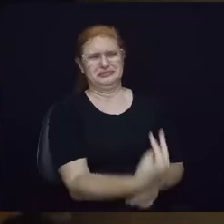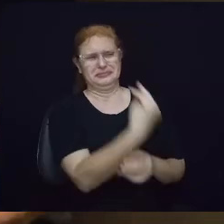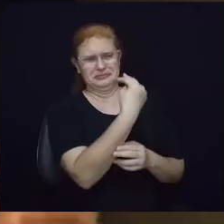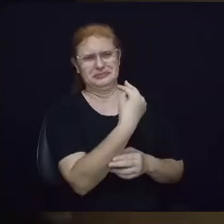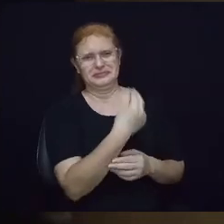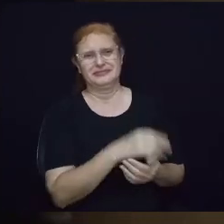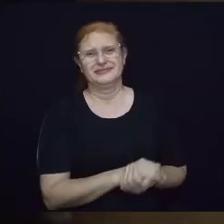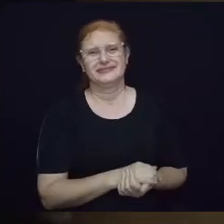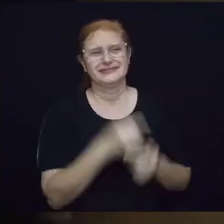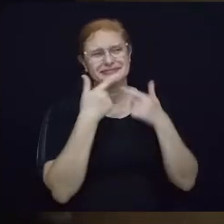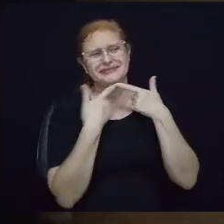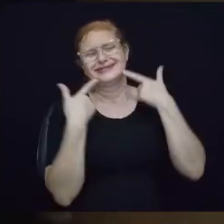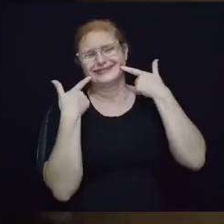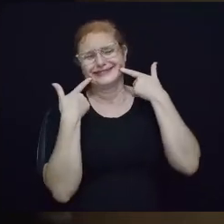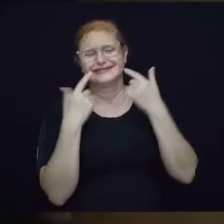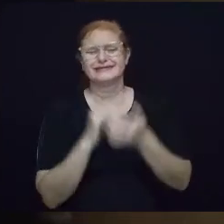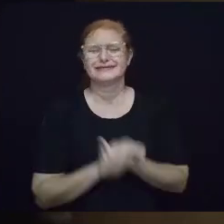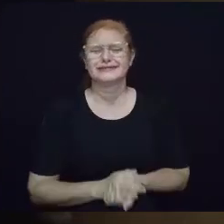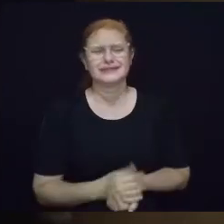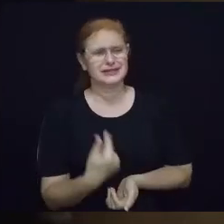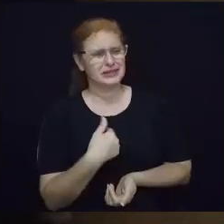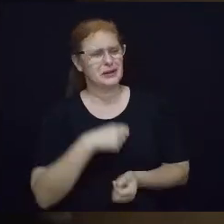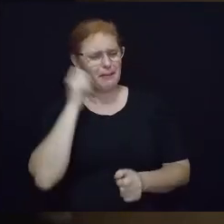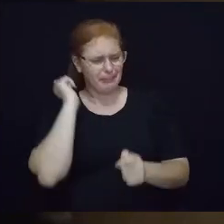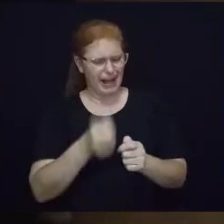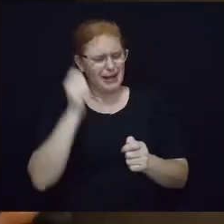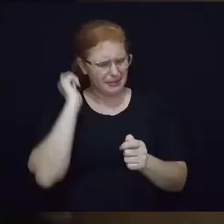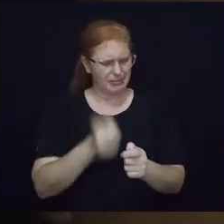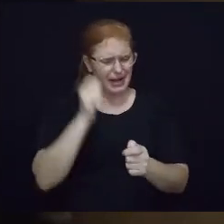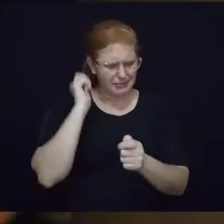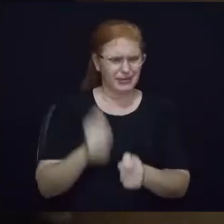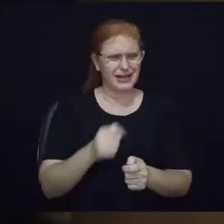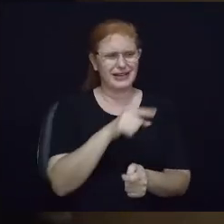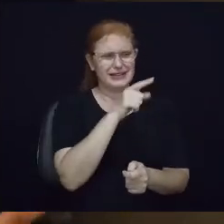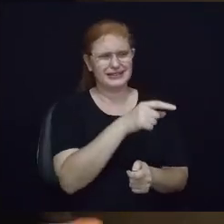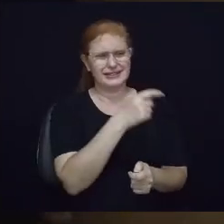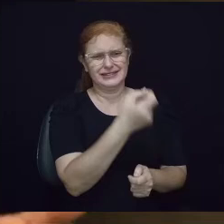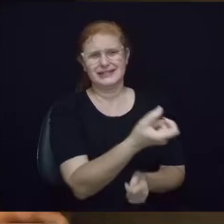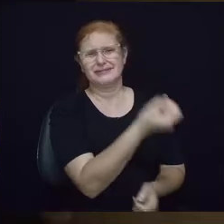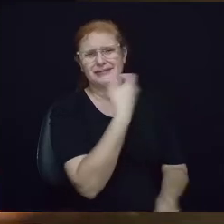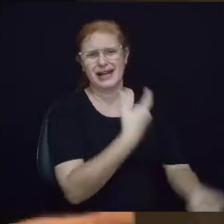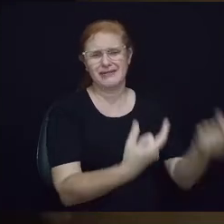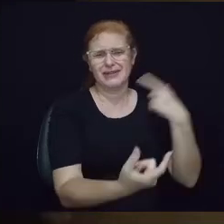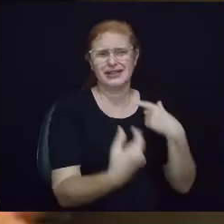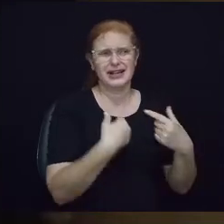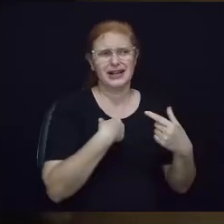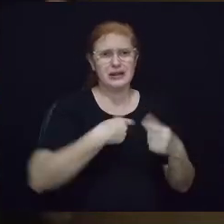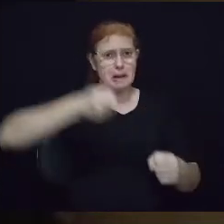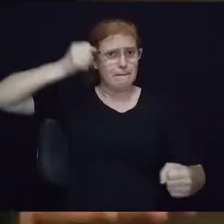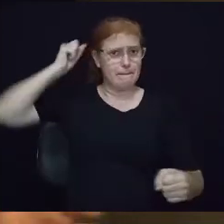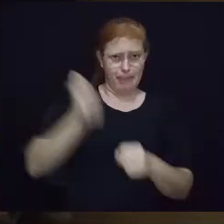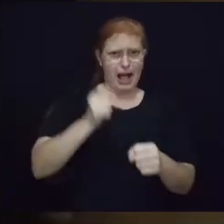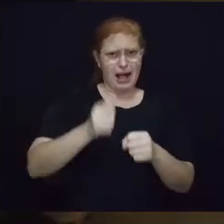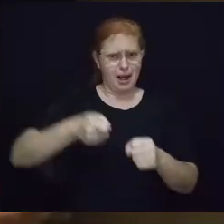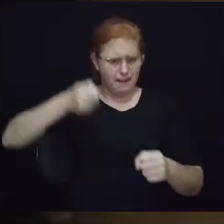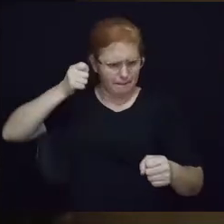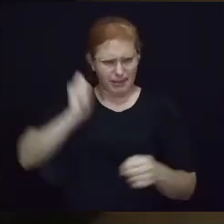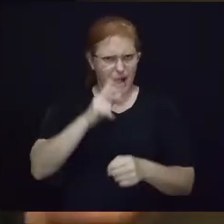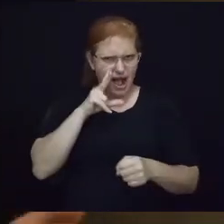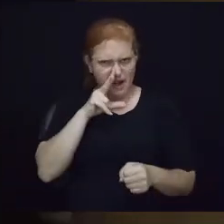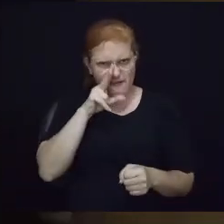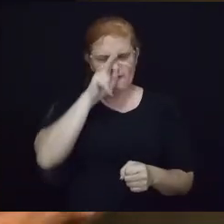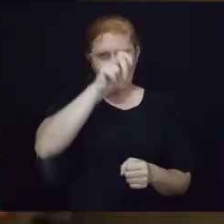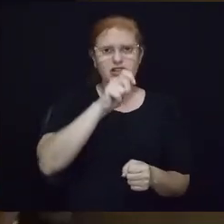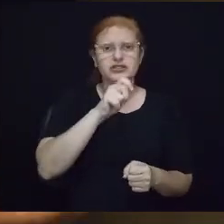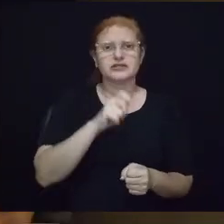olhando e com aquele sorriso dele. E eu batendo, ele me gozando. Cheguei uma hora, comecei a bater com mais força para ver se aquele